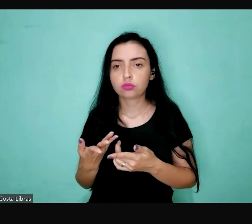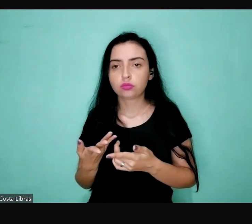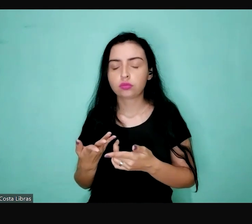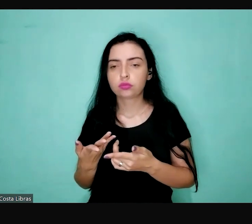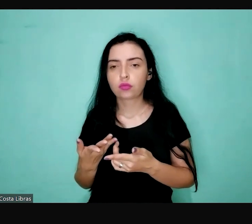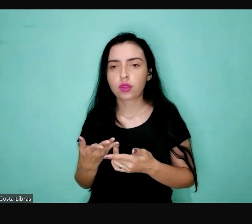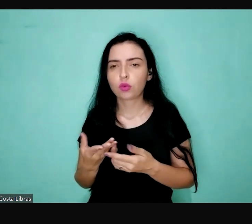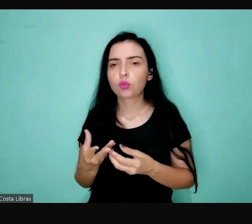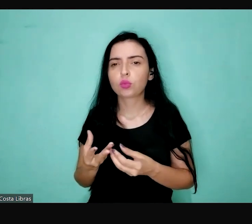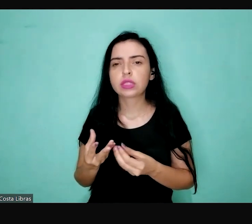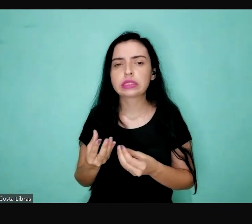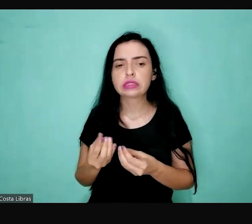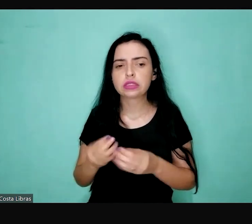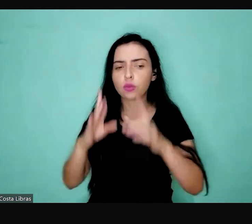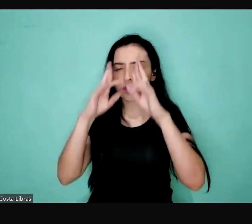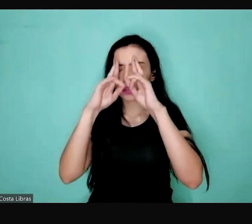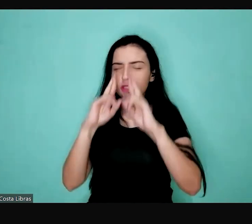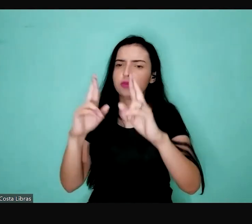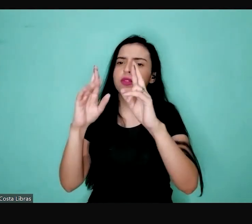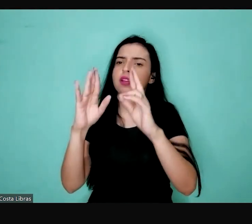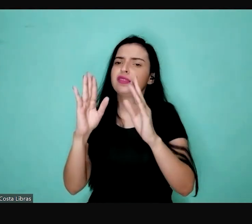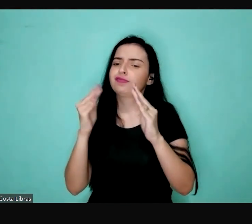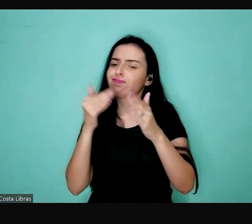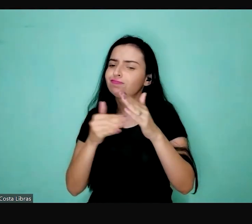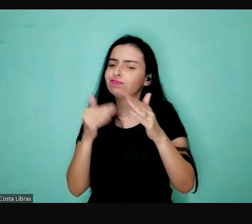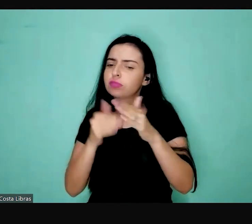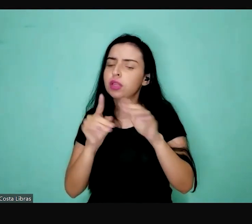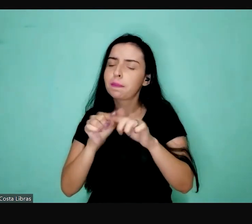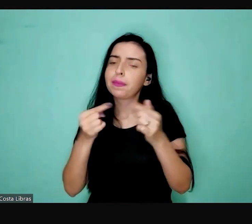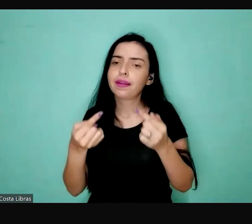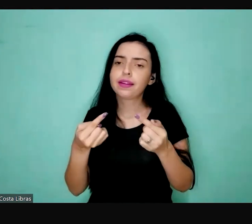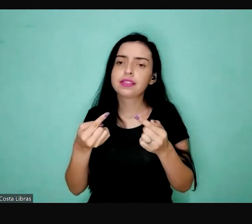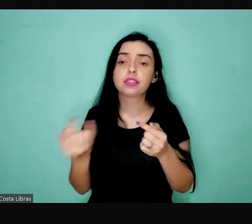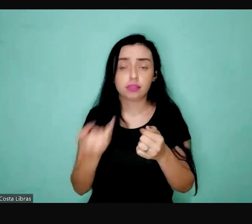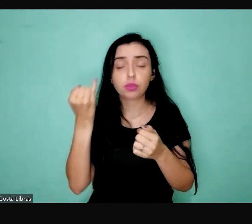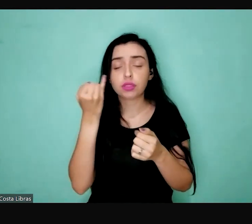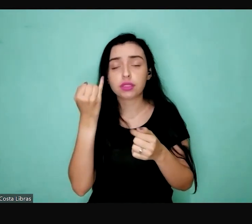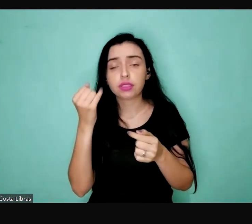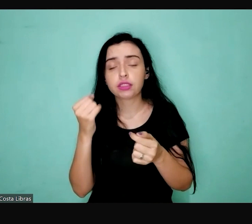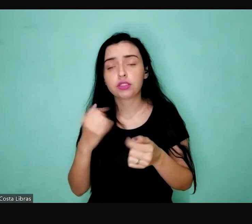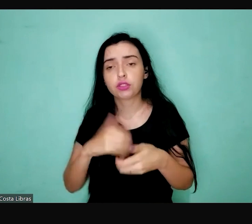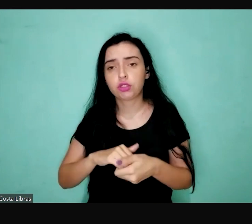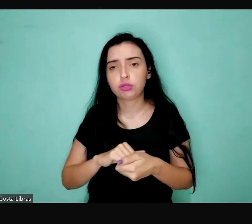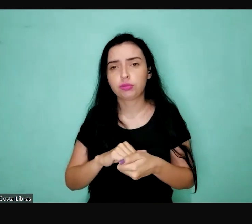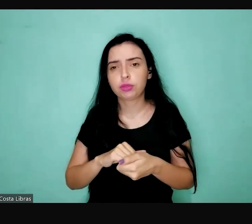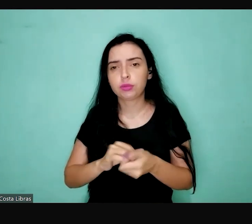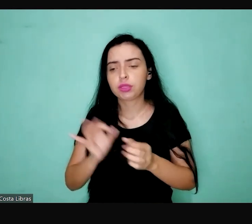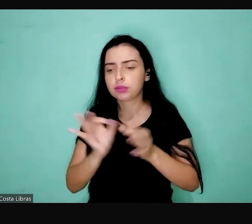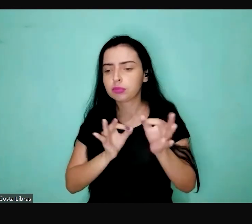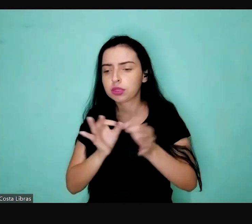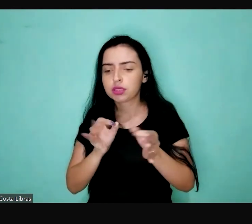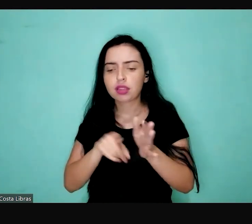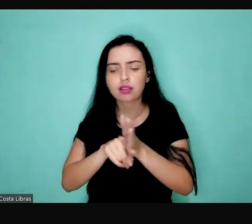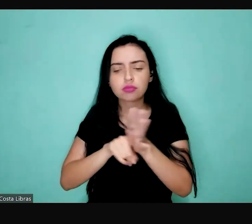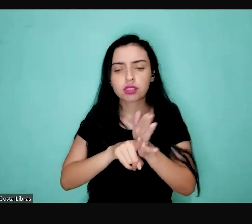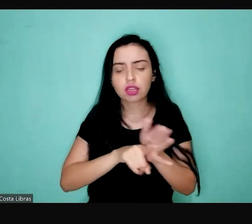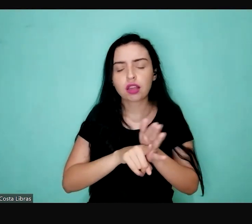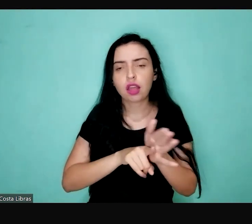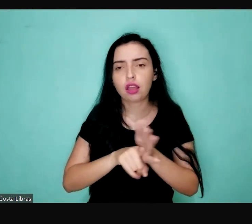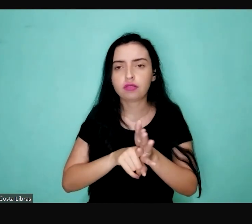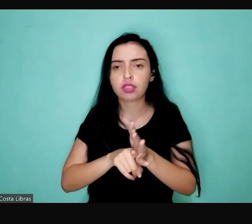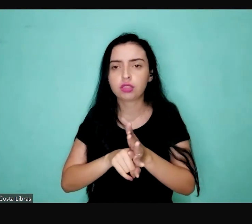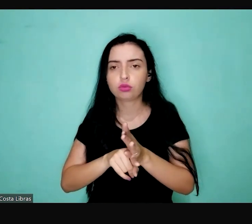ela tem uma competência muito restrita, né, mas ainda assim importante, porque analisava nada menos do que as questões